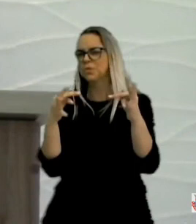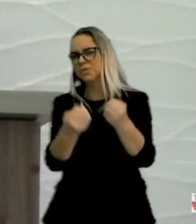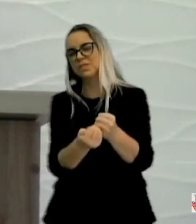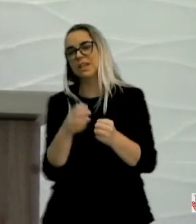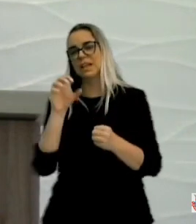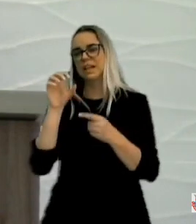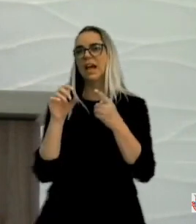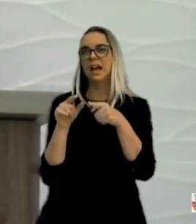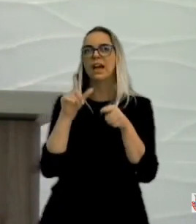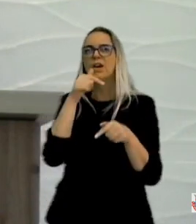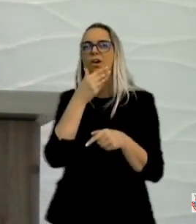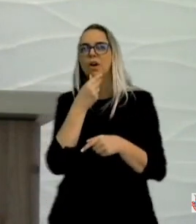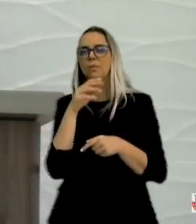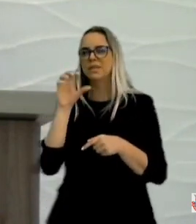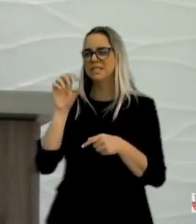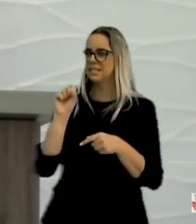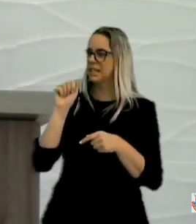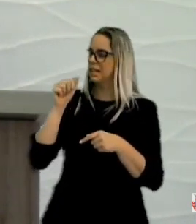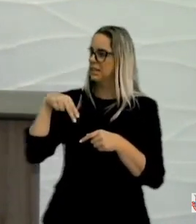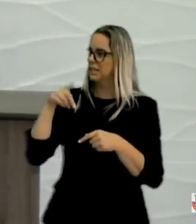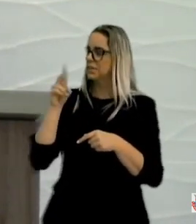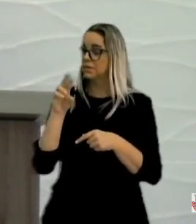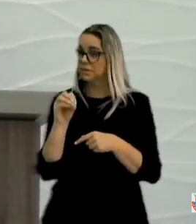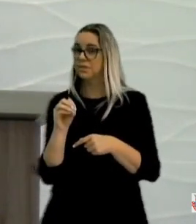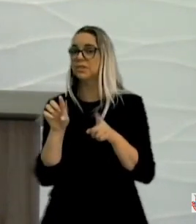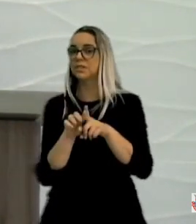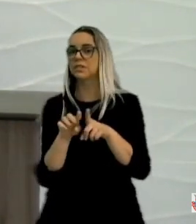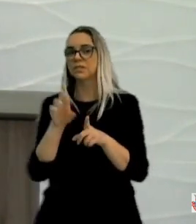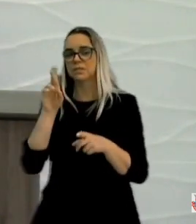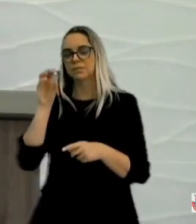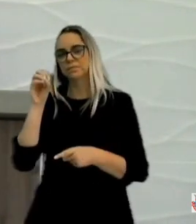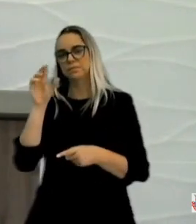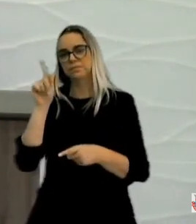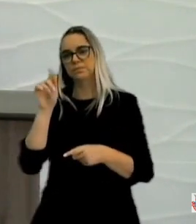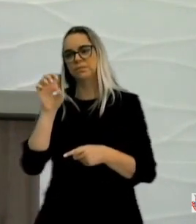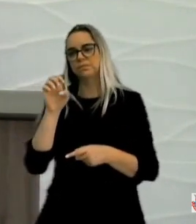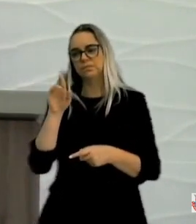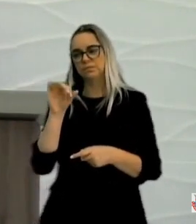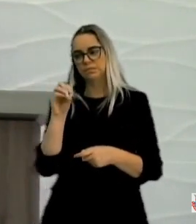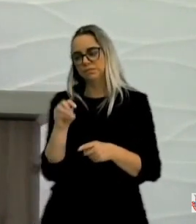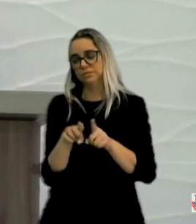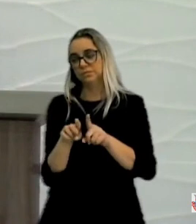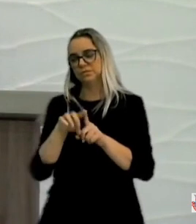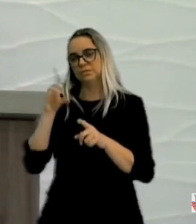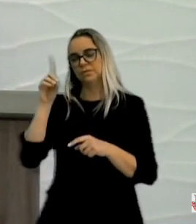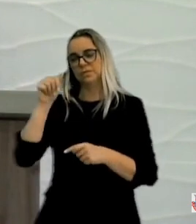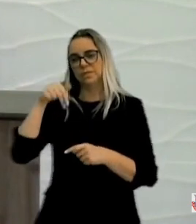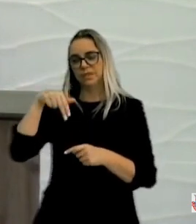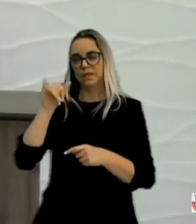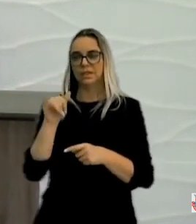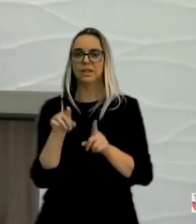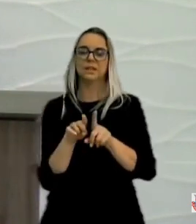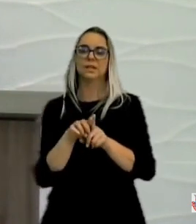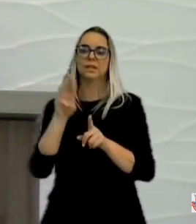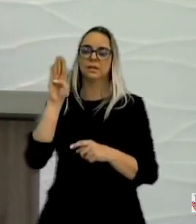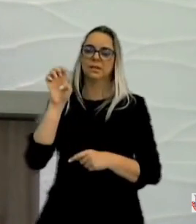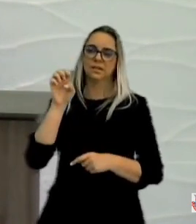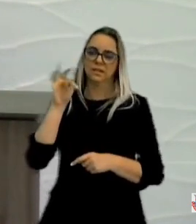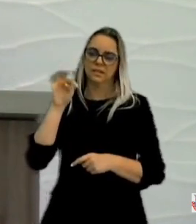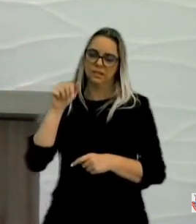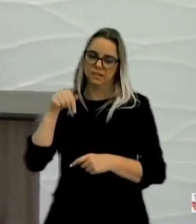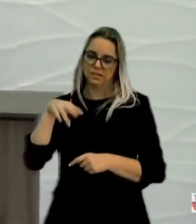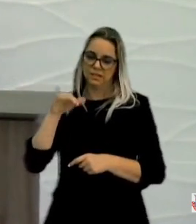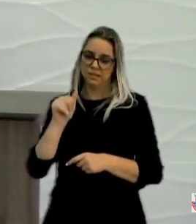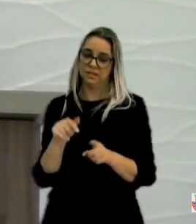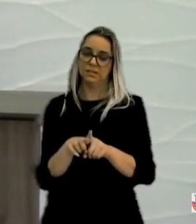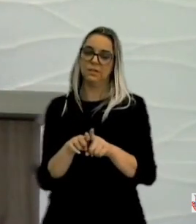filho da irmã Cida, Rogério, Renan, João, Dani, Betânia, e também um voto de